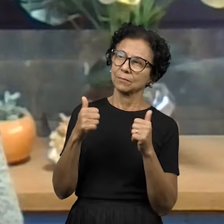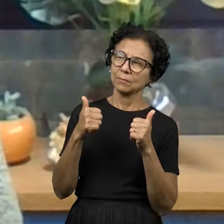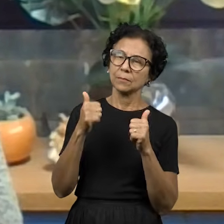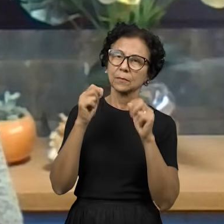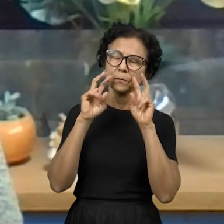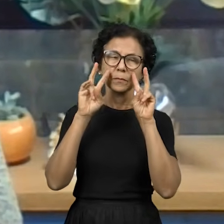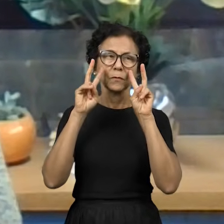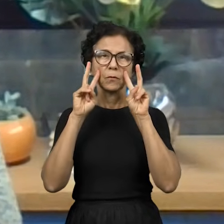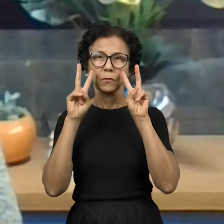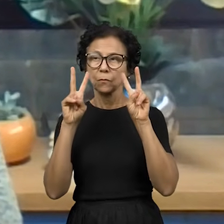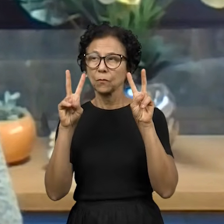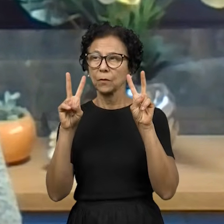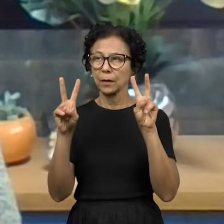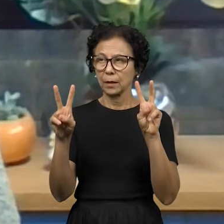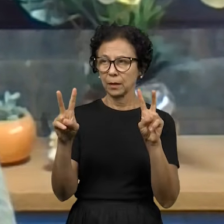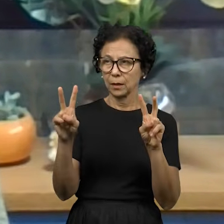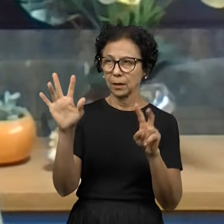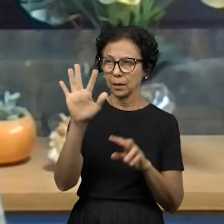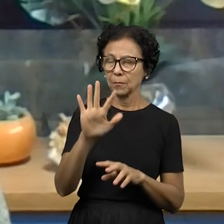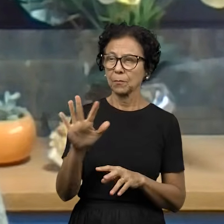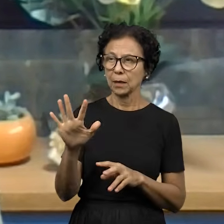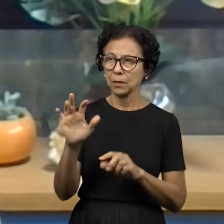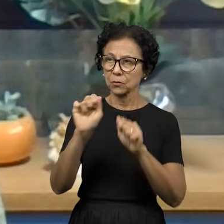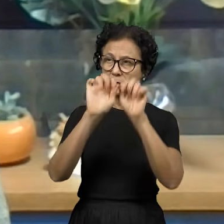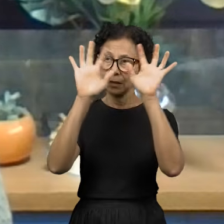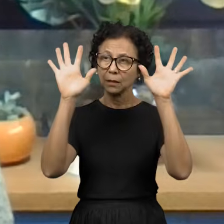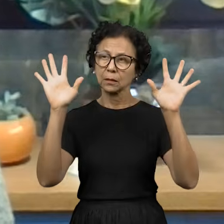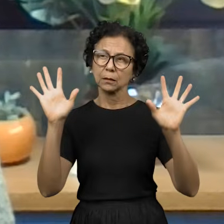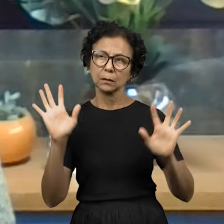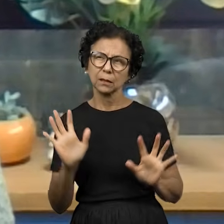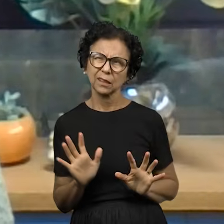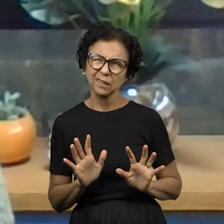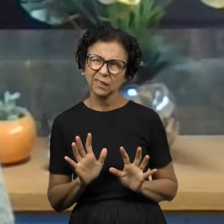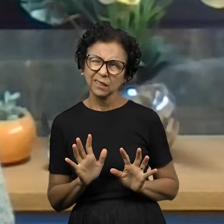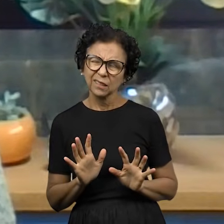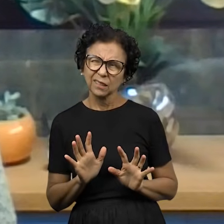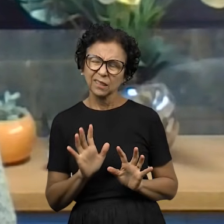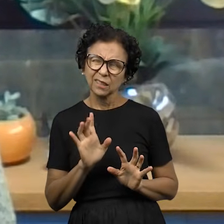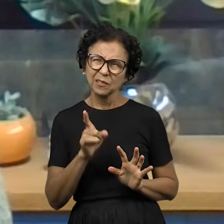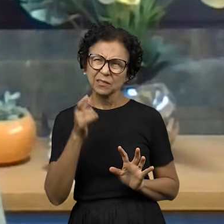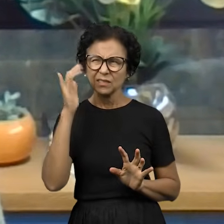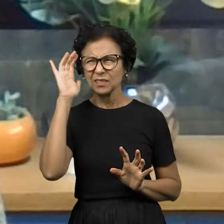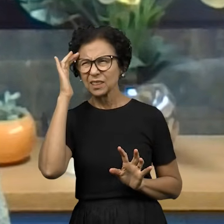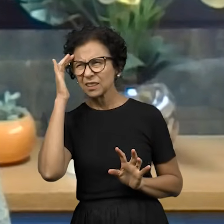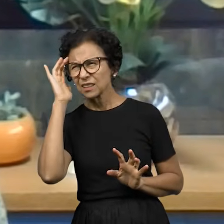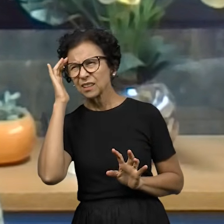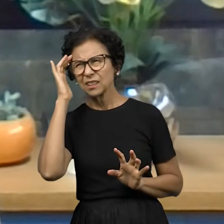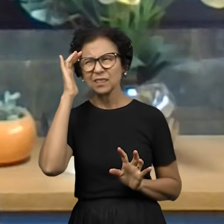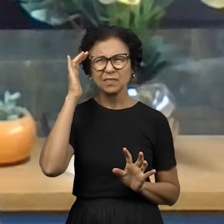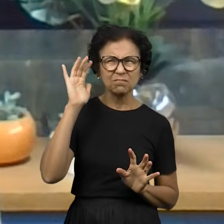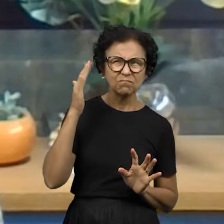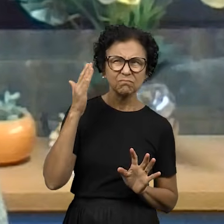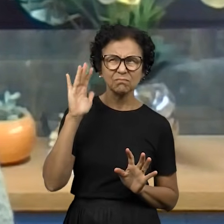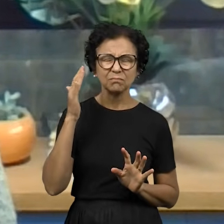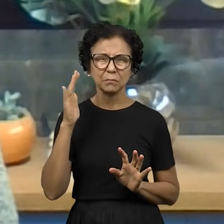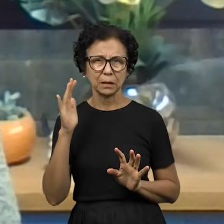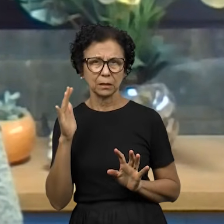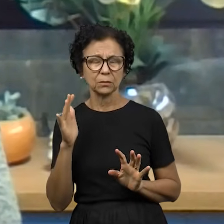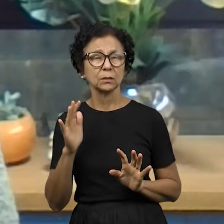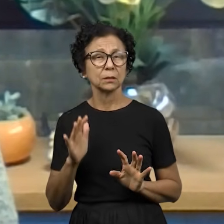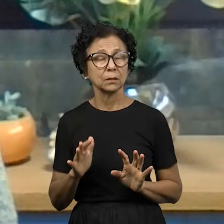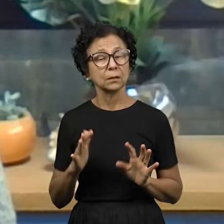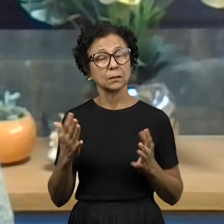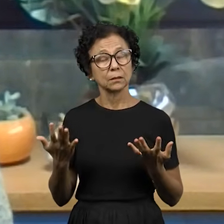boa acuidade, ele pega a imagem bem, mas ele também não processa essa imagem corretamente.